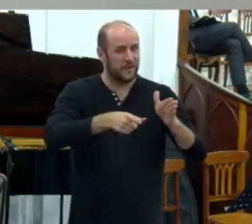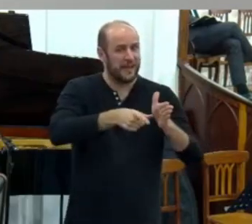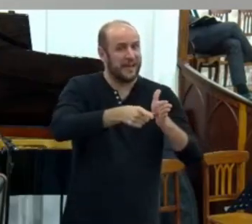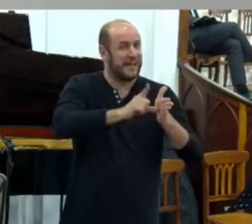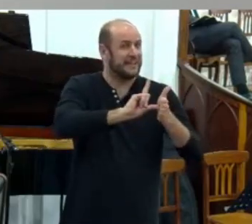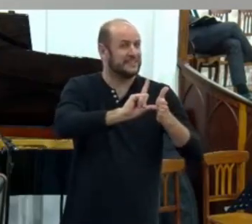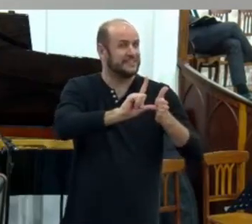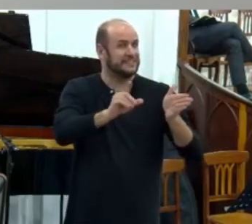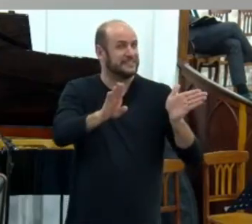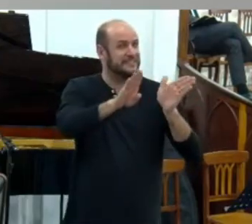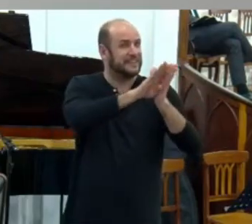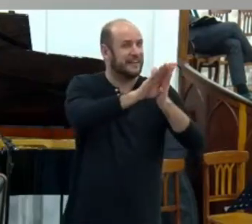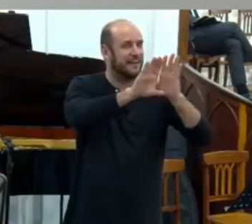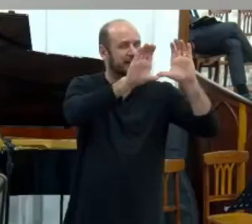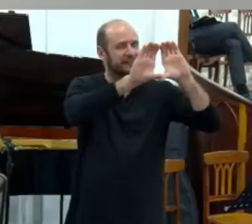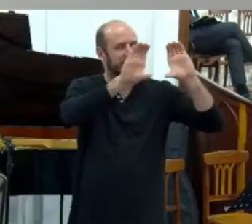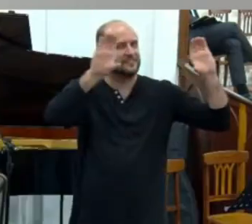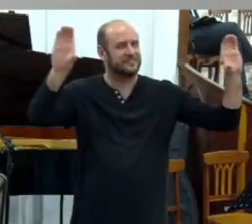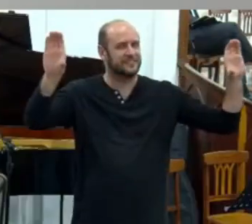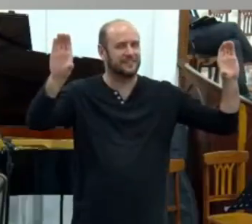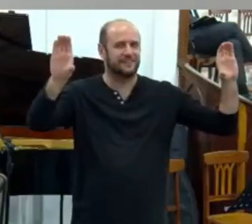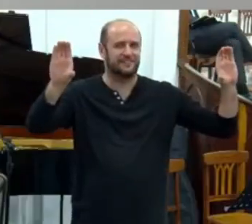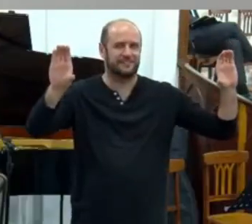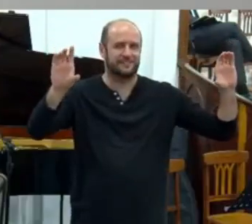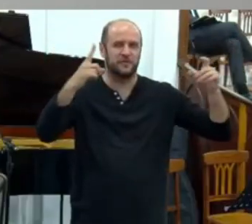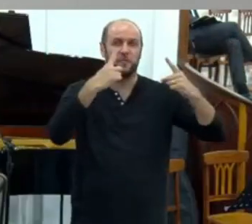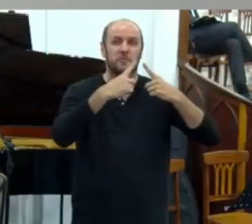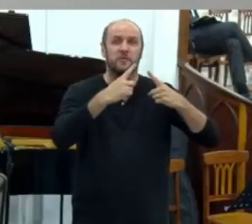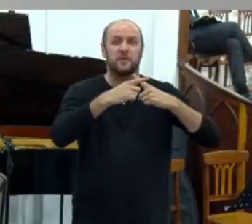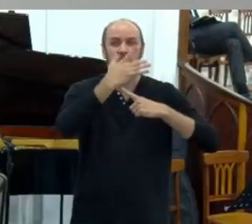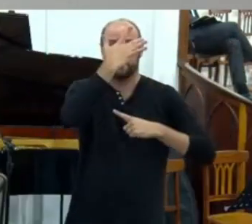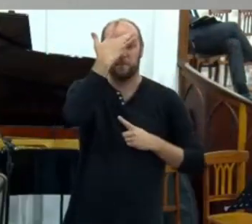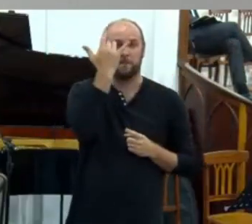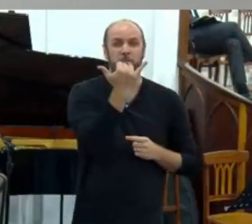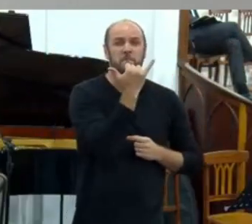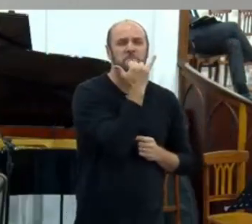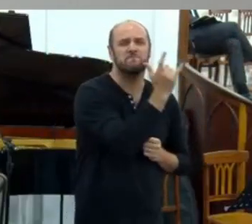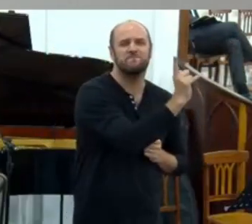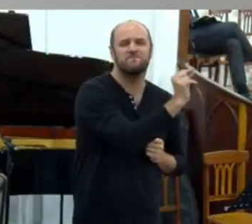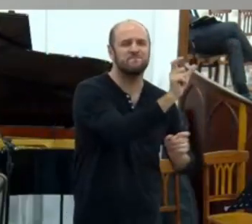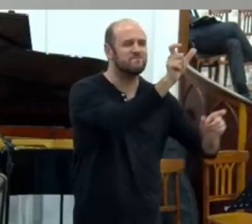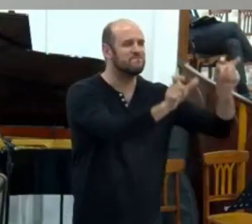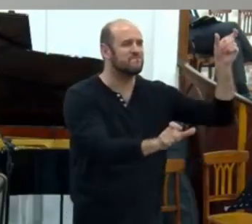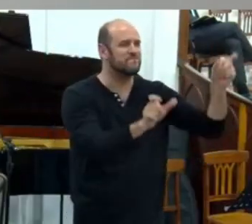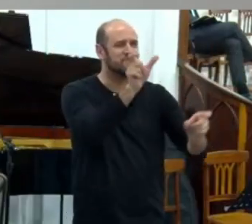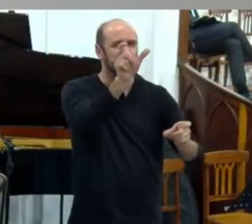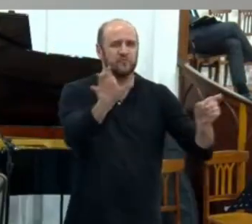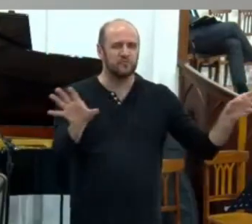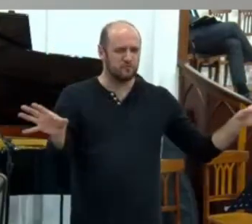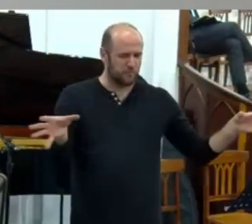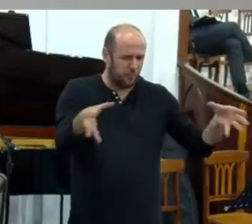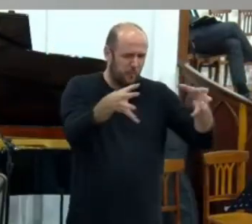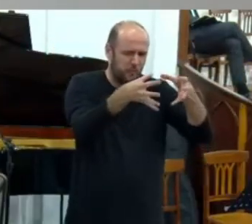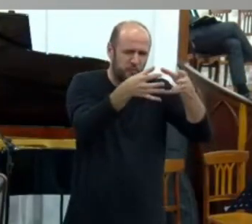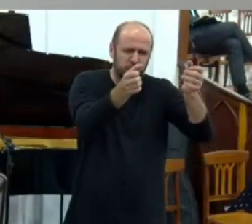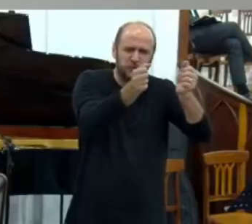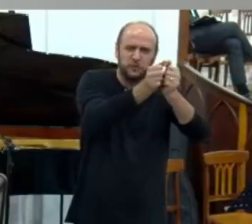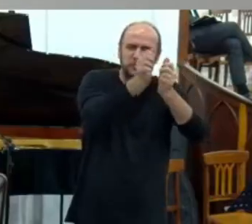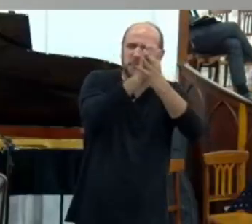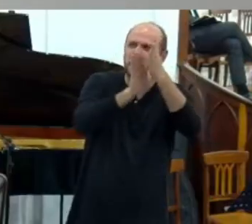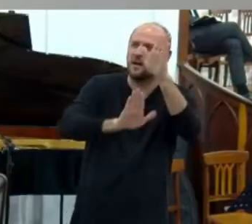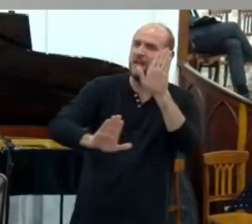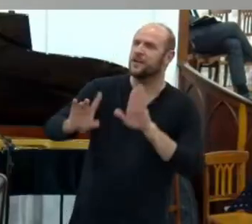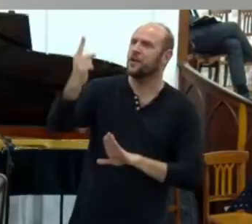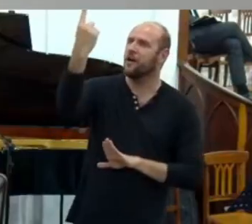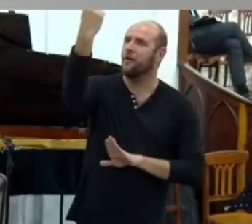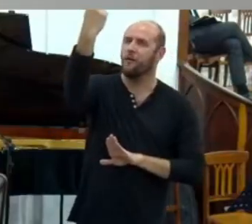do céu, porque os remidos estão reunidos para adorar o único